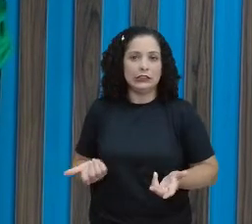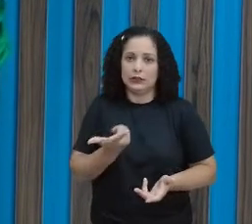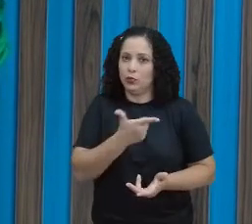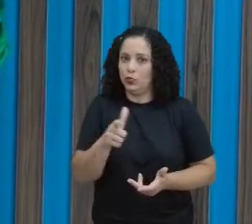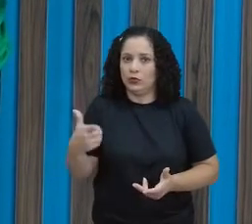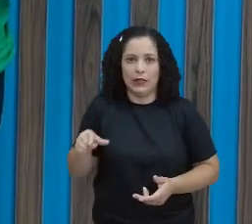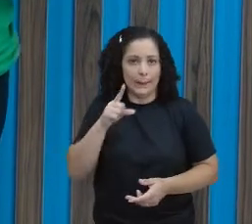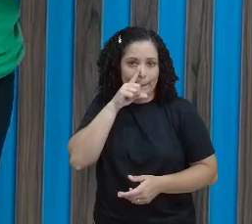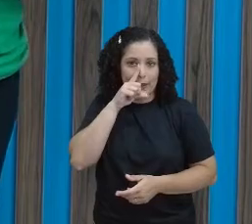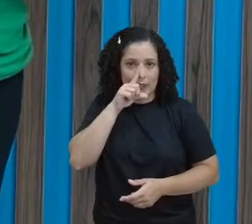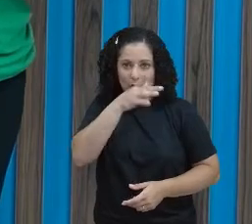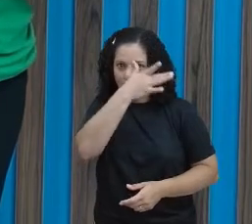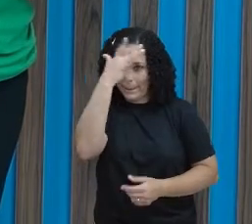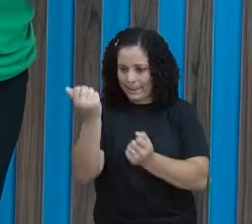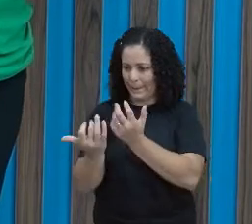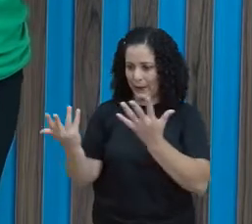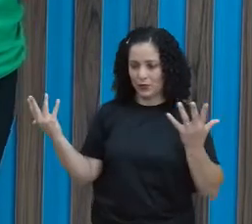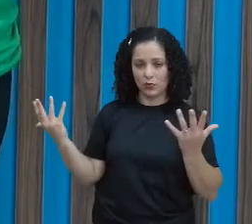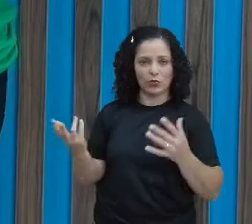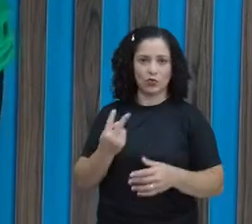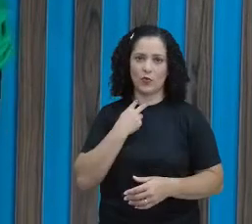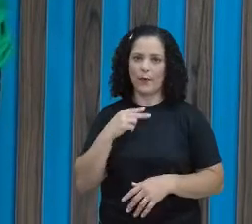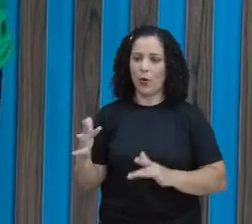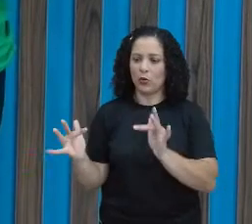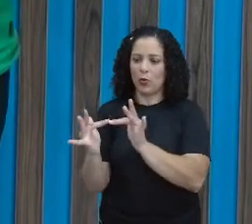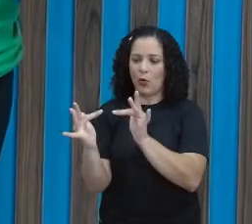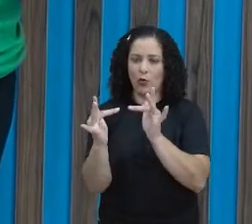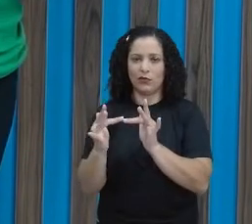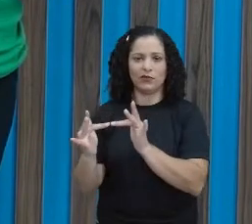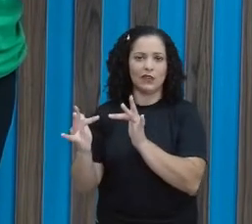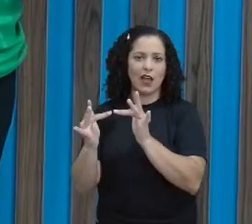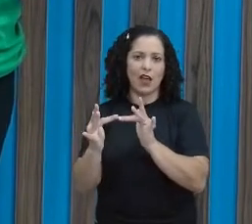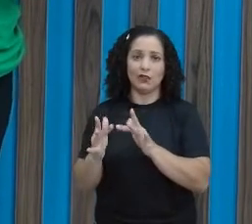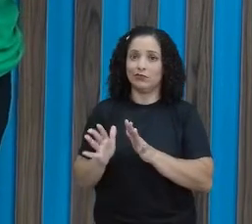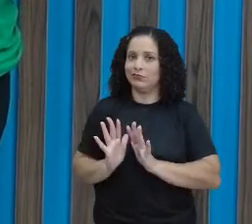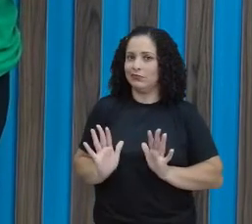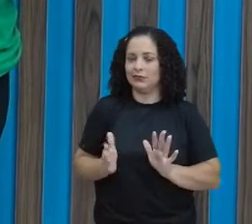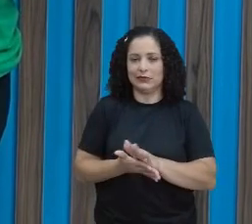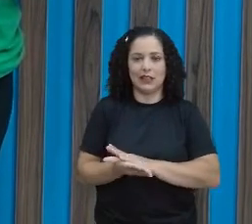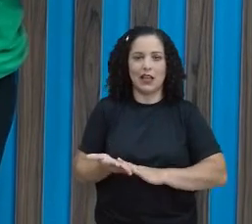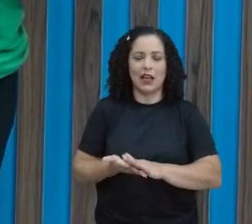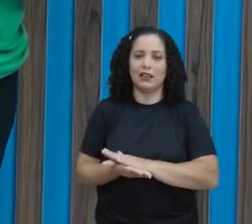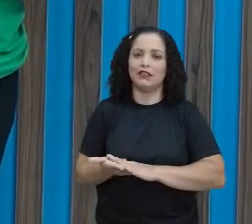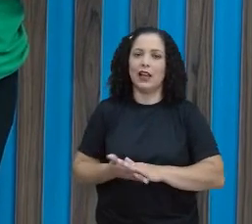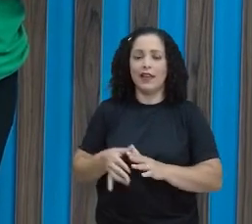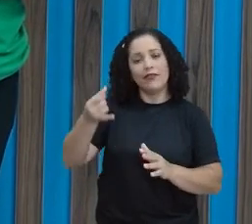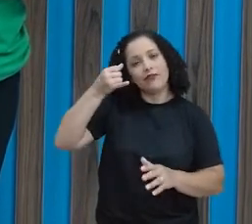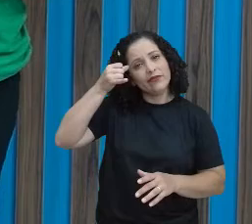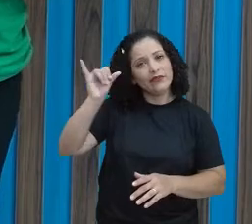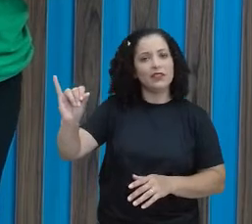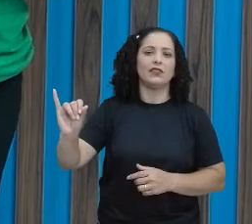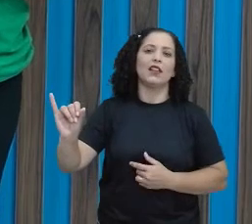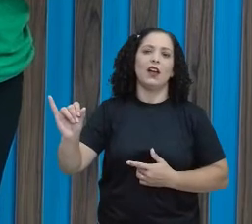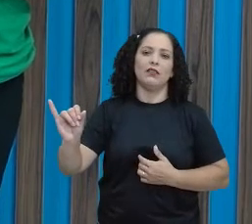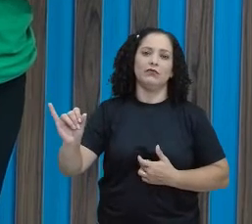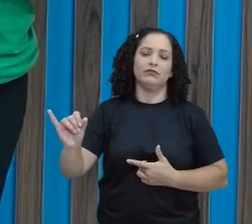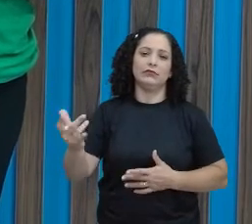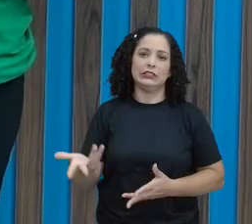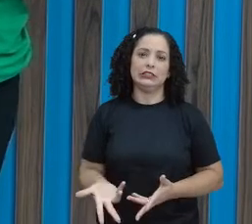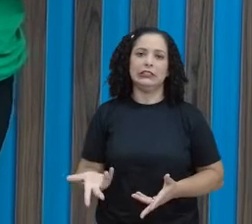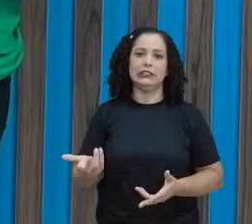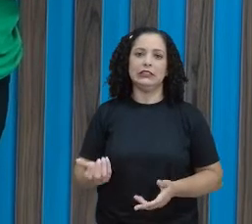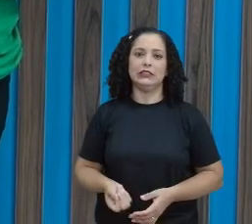não tenha muitas pessoas próximas, né, que não tenha nenhum contato assim com o homem, que é para evitar essa história